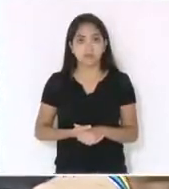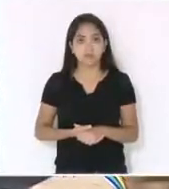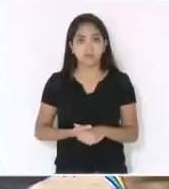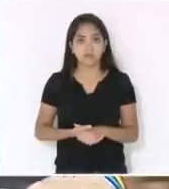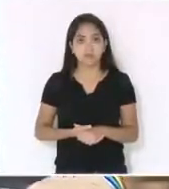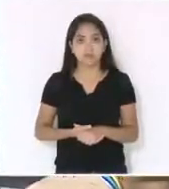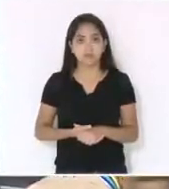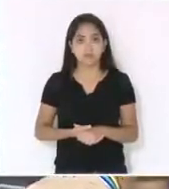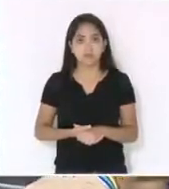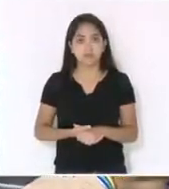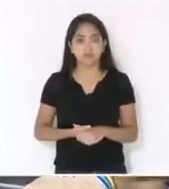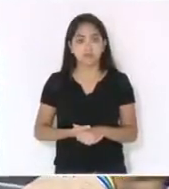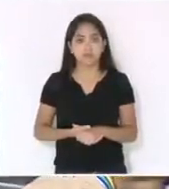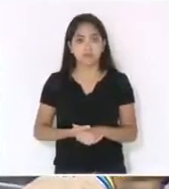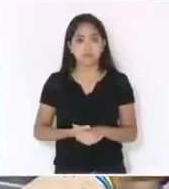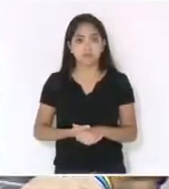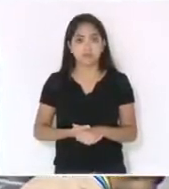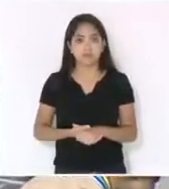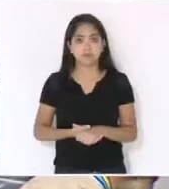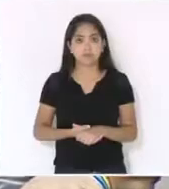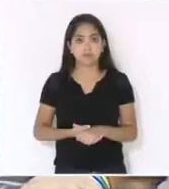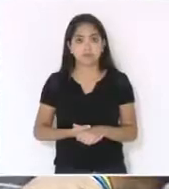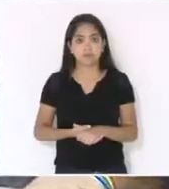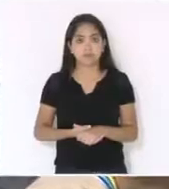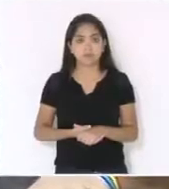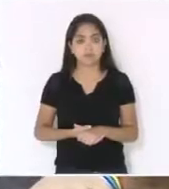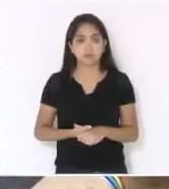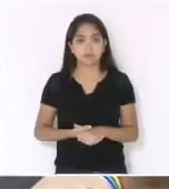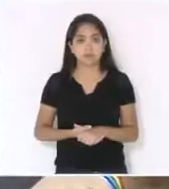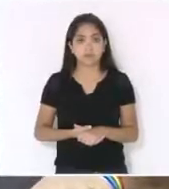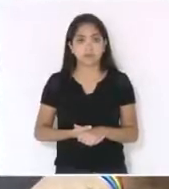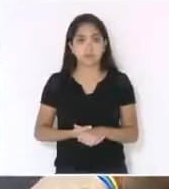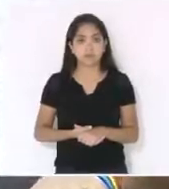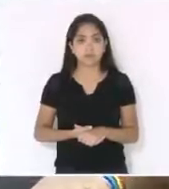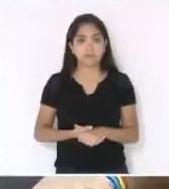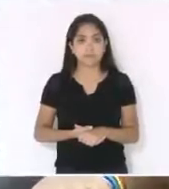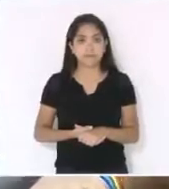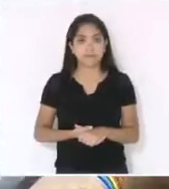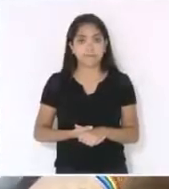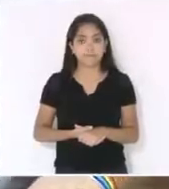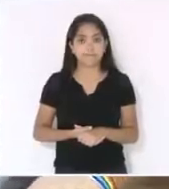Ela vai cair. Tem que segurar. Aqui, ó, com a...